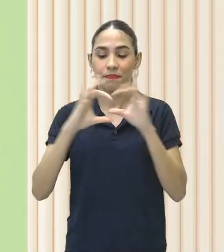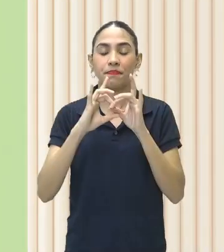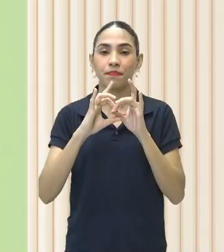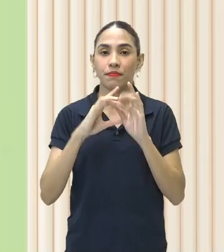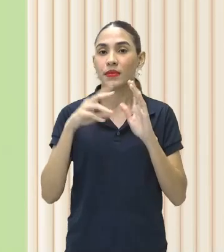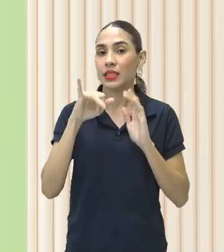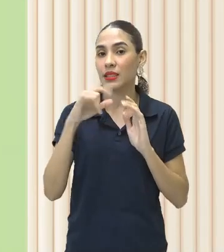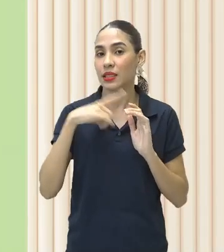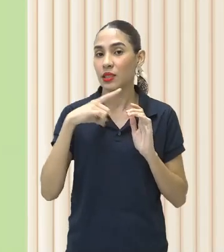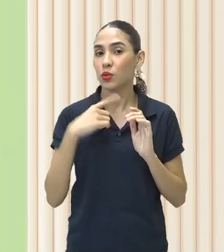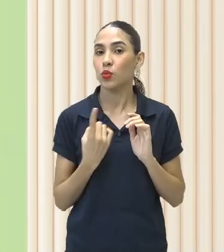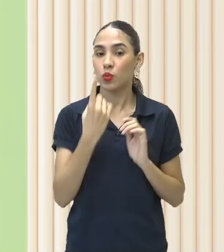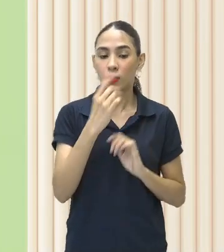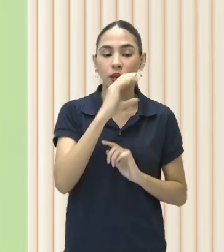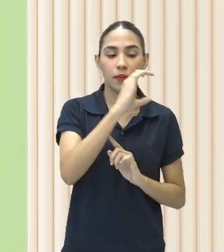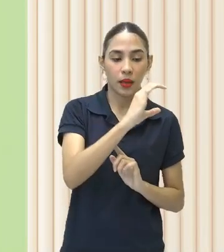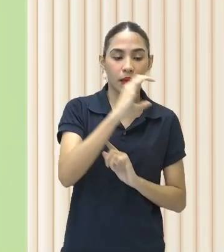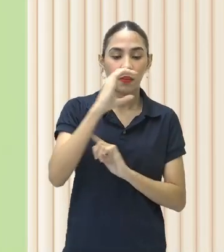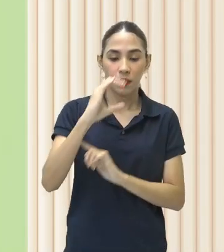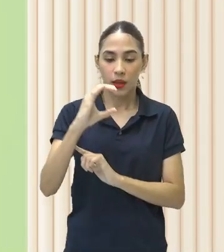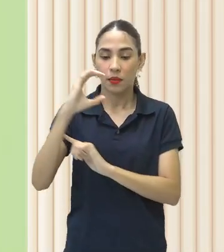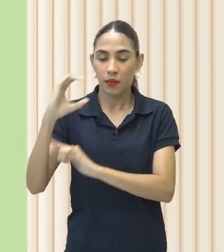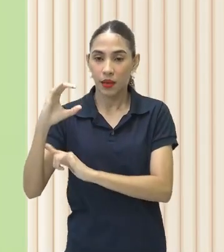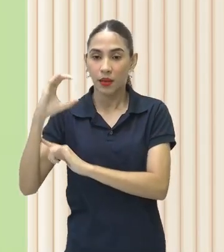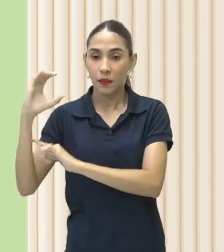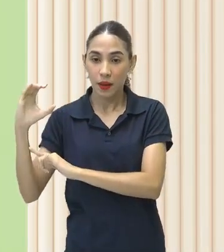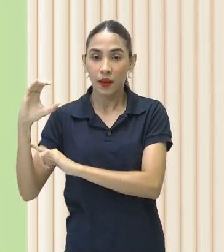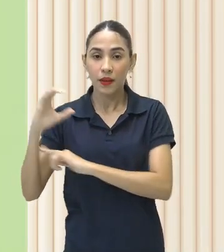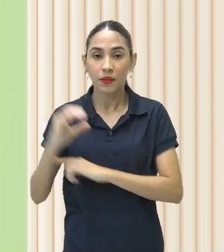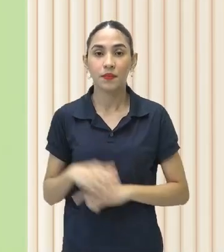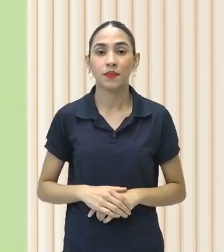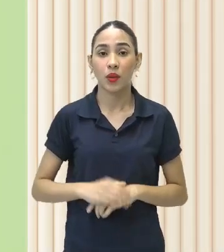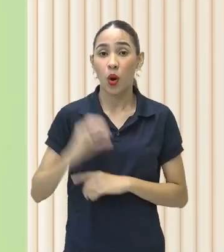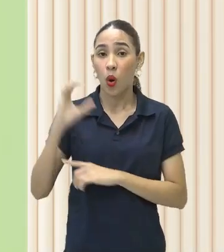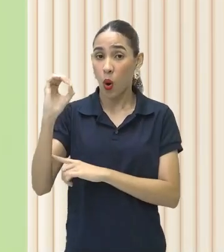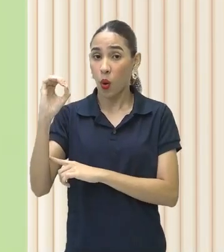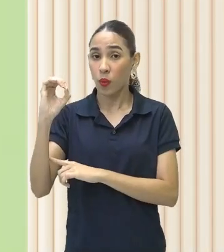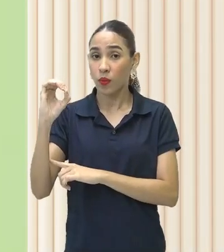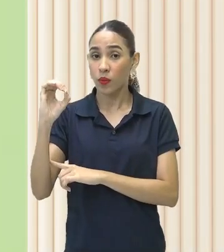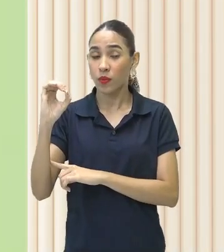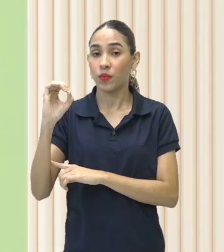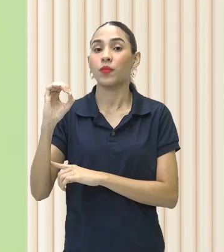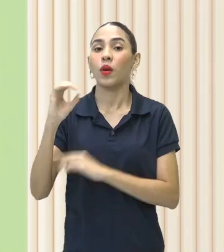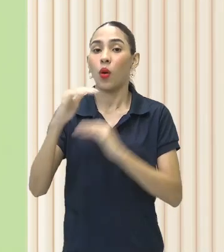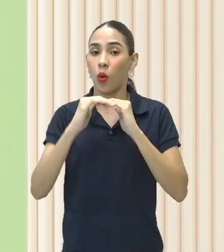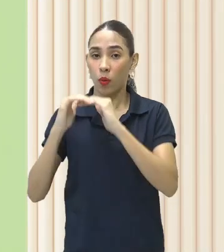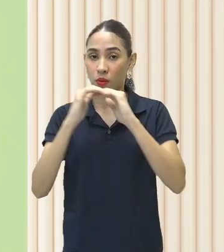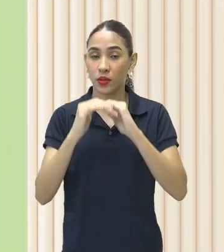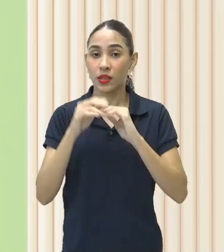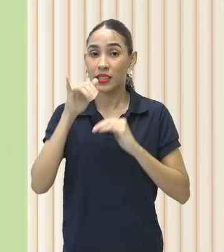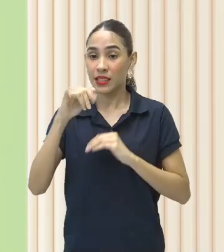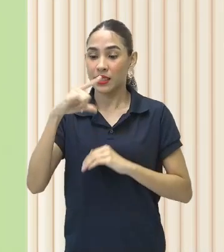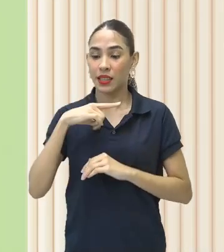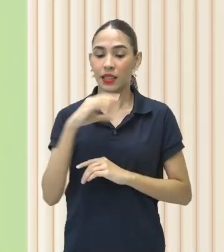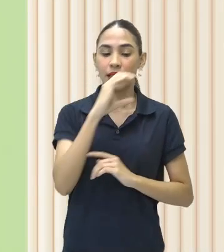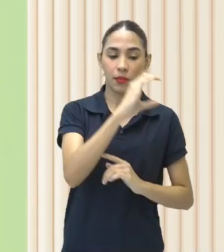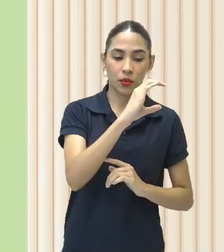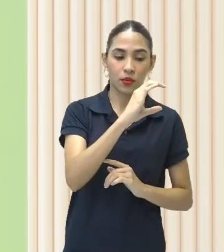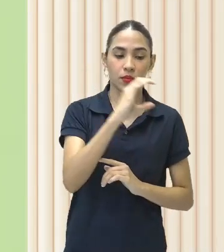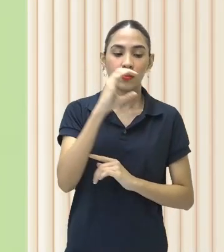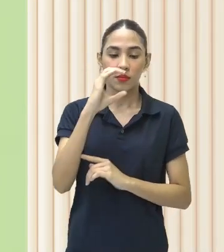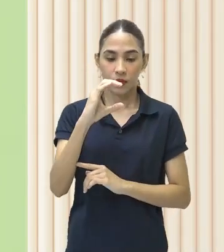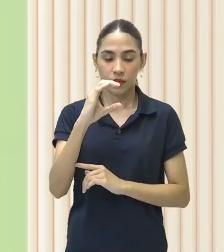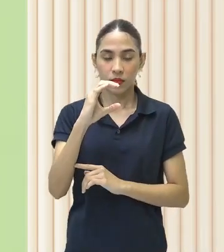Então, se eu só tenho carbono, carbono, carbono, carbono, e oxigênio, é homogênea, tá? Se eu tenho carbono,